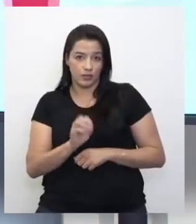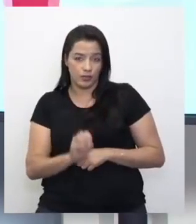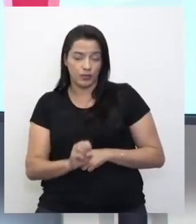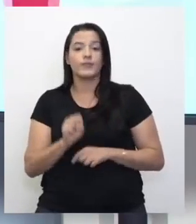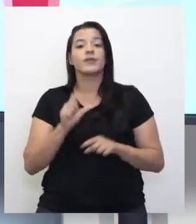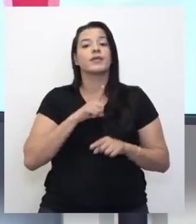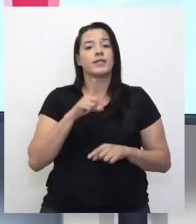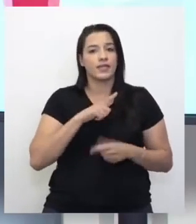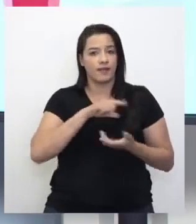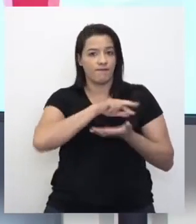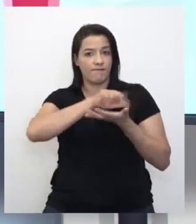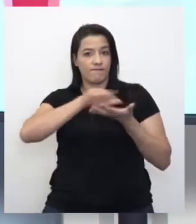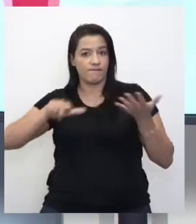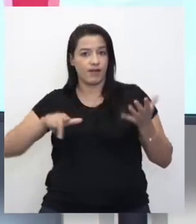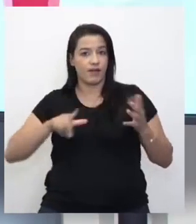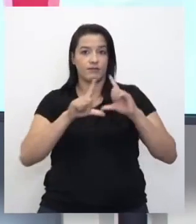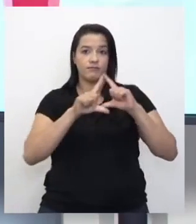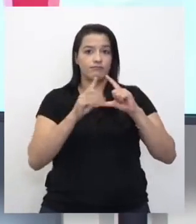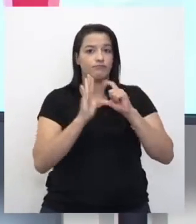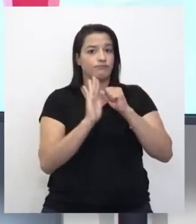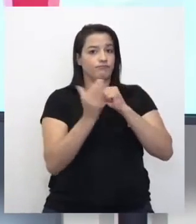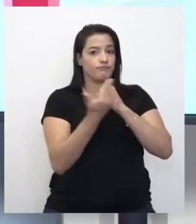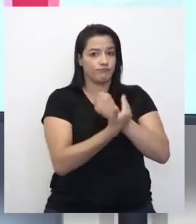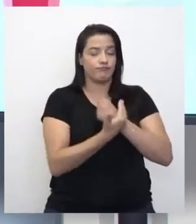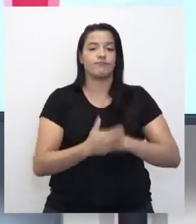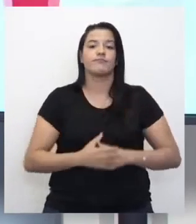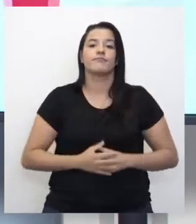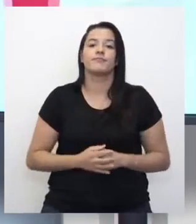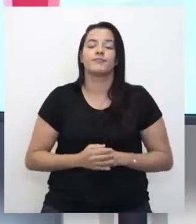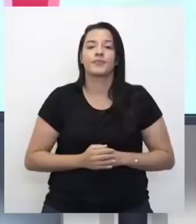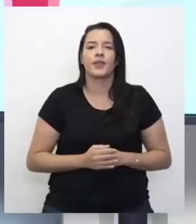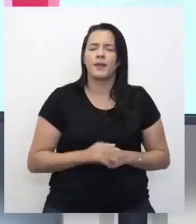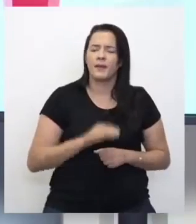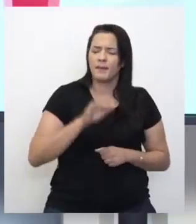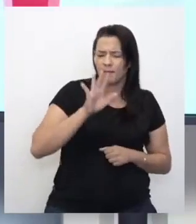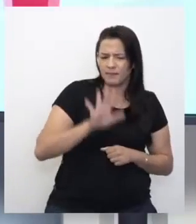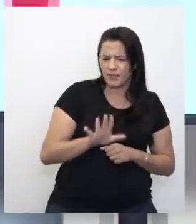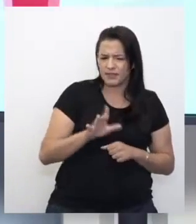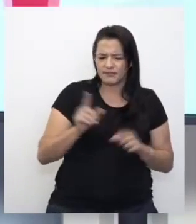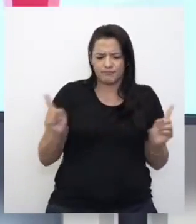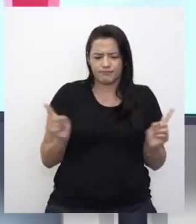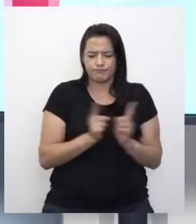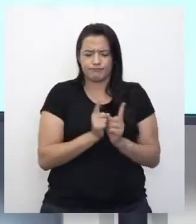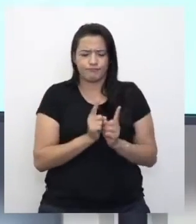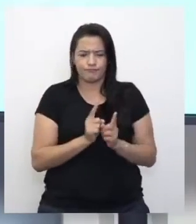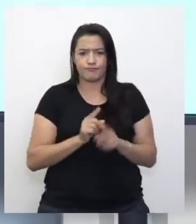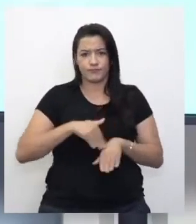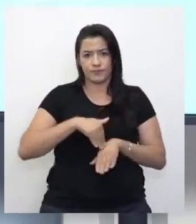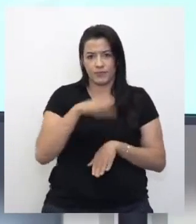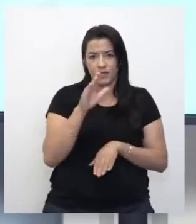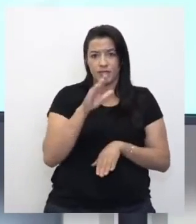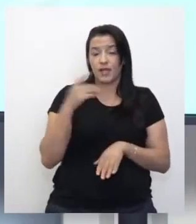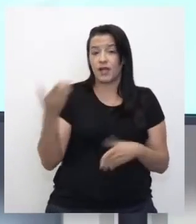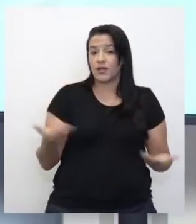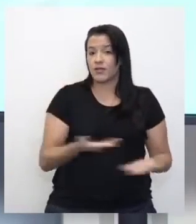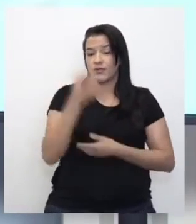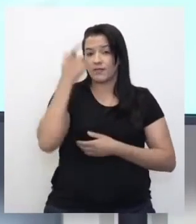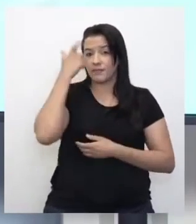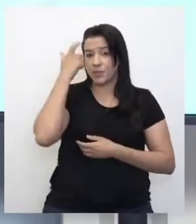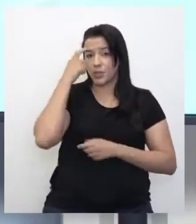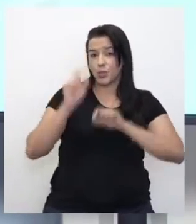que tem muitas faces. Muito bem. Mas vamos restringir um pouquinho mais? Vamos pensar agora